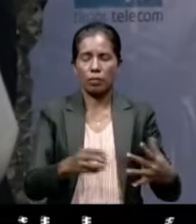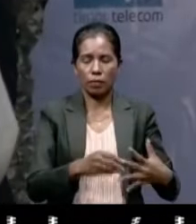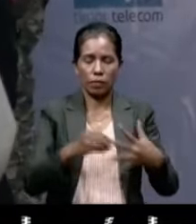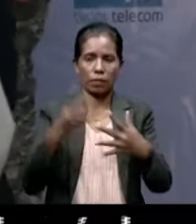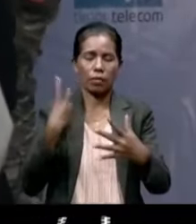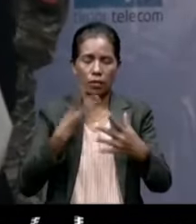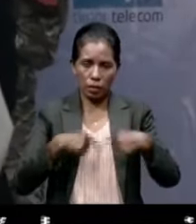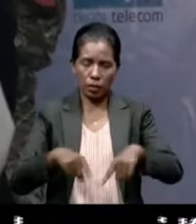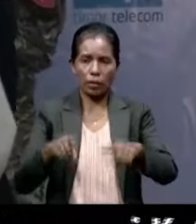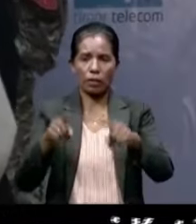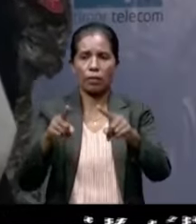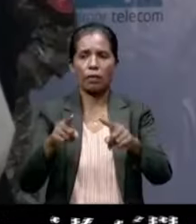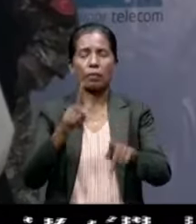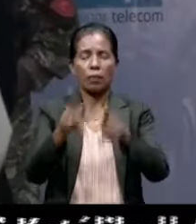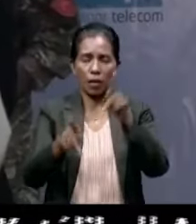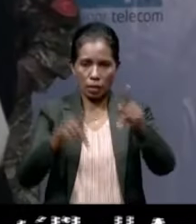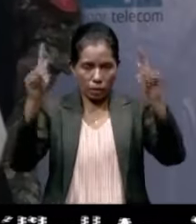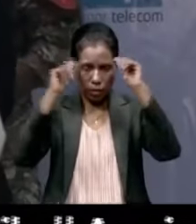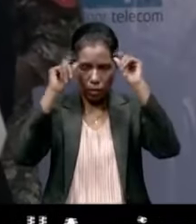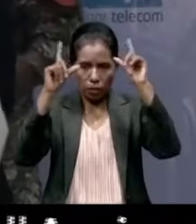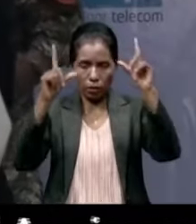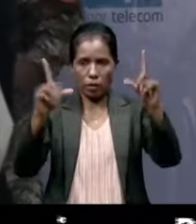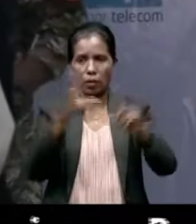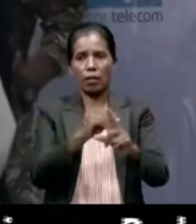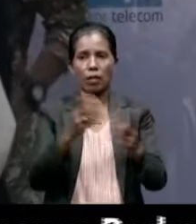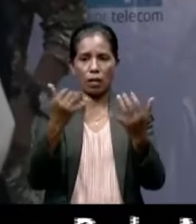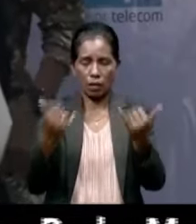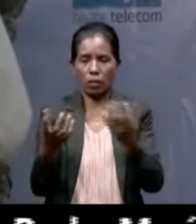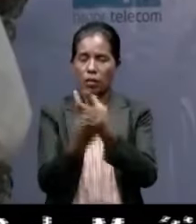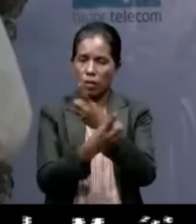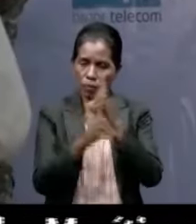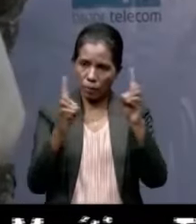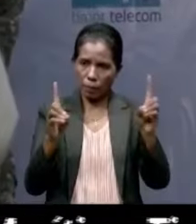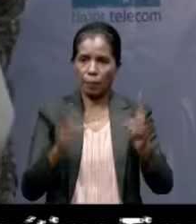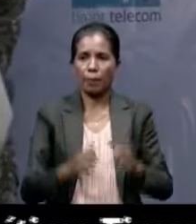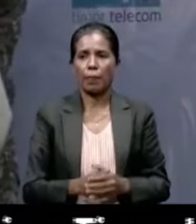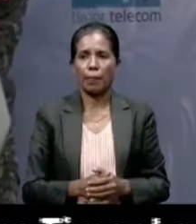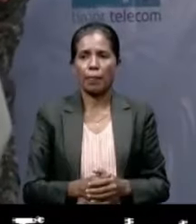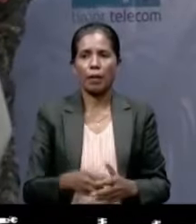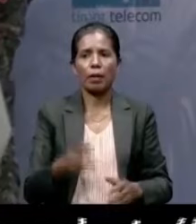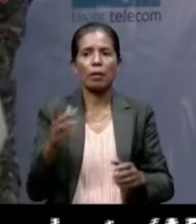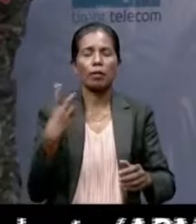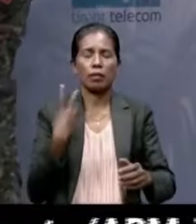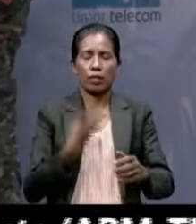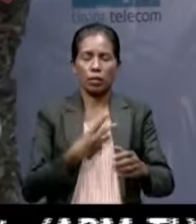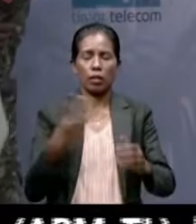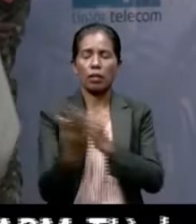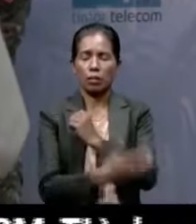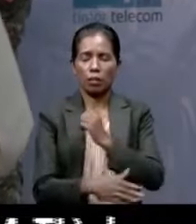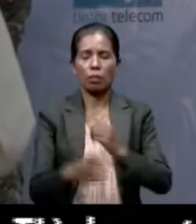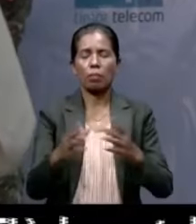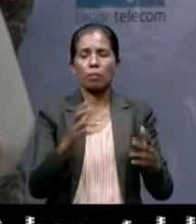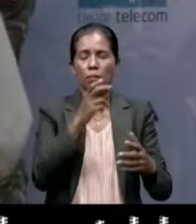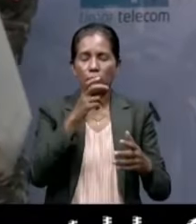um referendo do povo timorense e independência e autodeterminação. Ir adotar o português como língua oficial, a par do